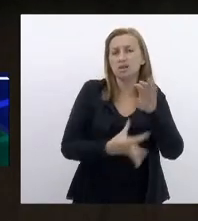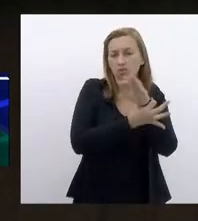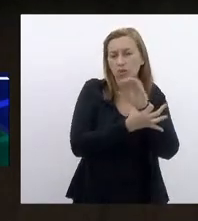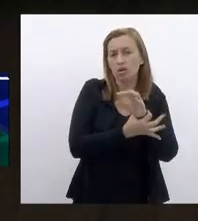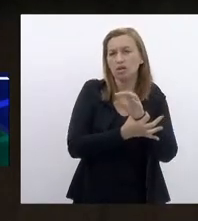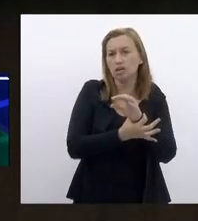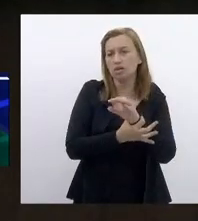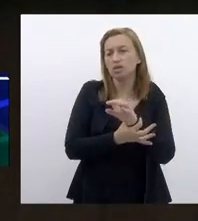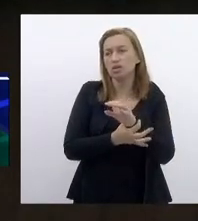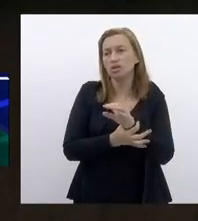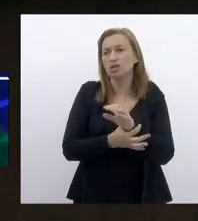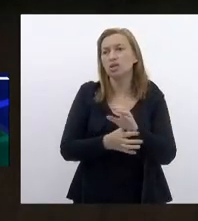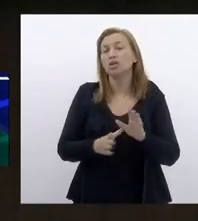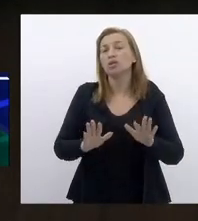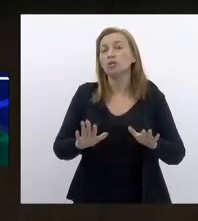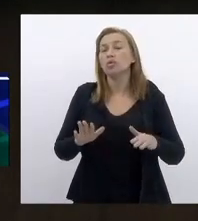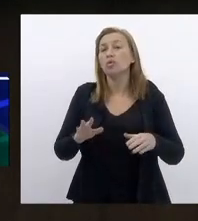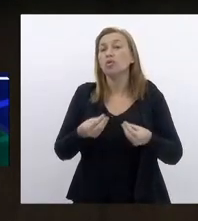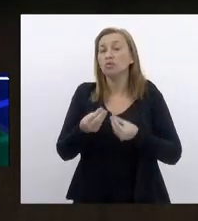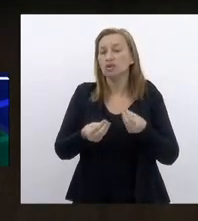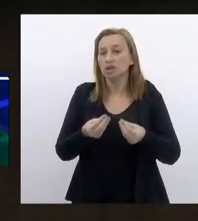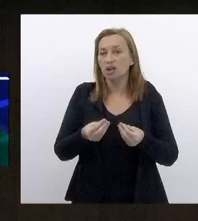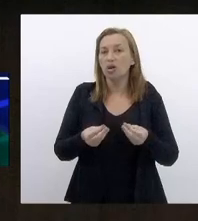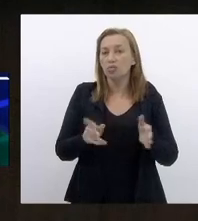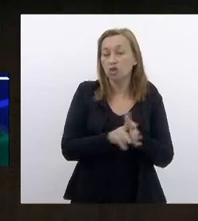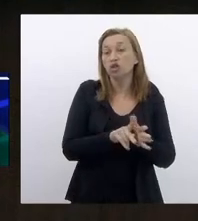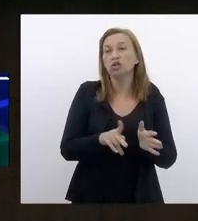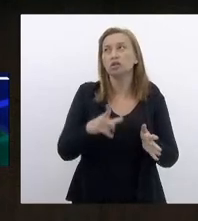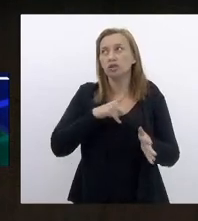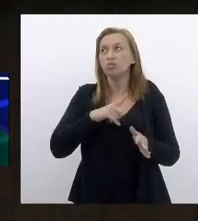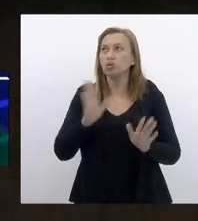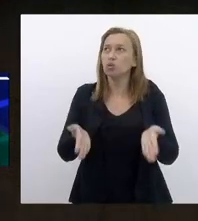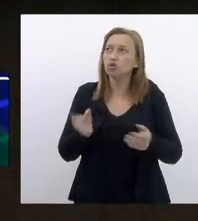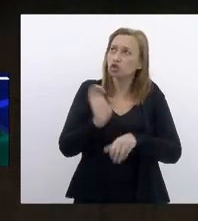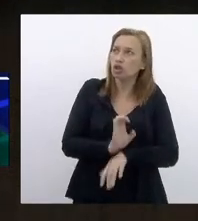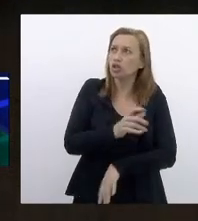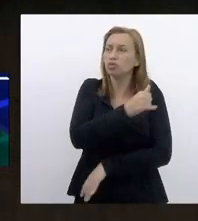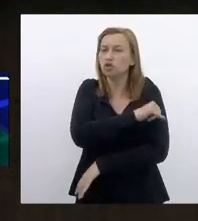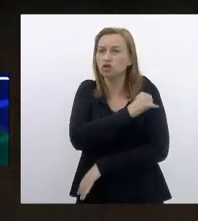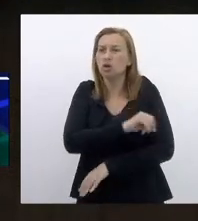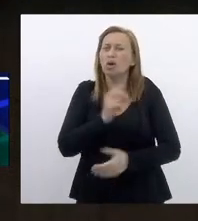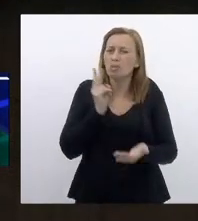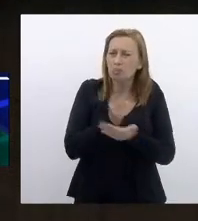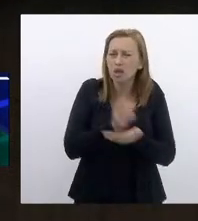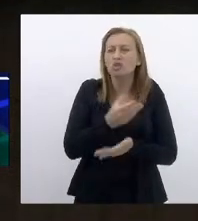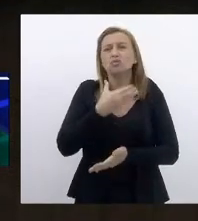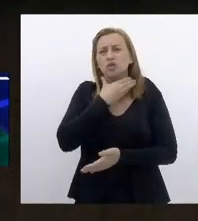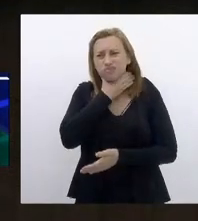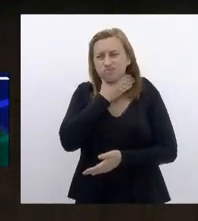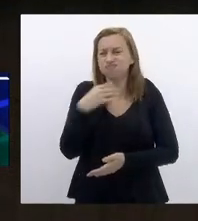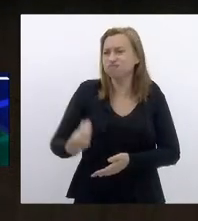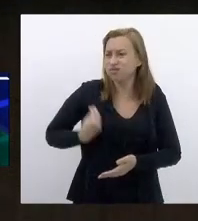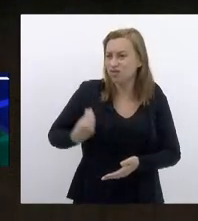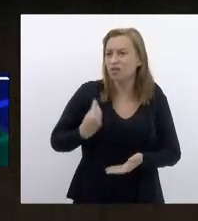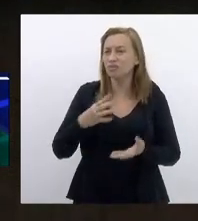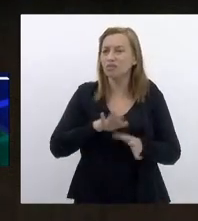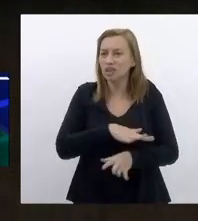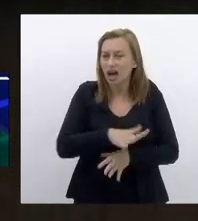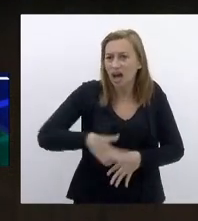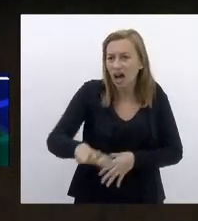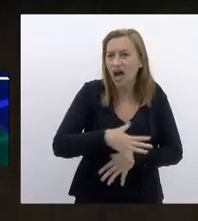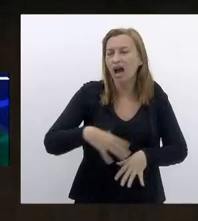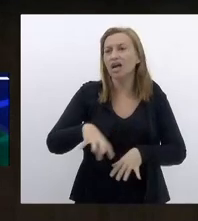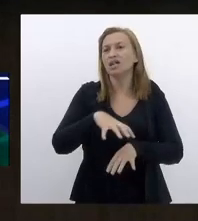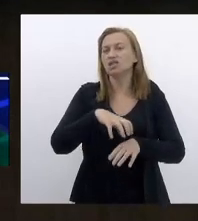quais vão ser os desdobramentos desse projeto. A gente hoje tem no estado do Rio de Janeiro, mesmo depois de toda a crise que a gente viveu no setor dos transportes,